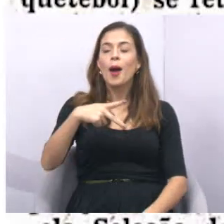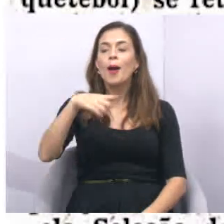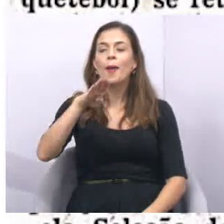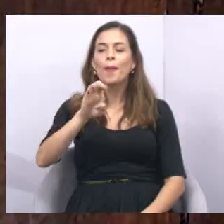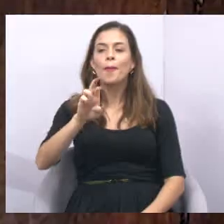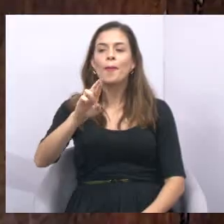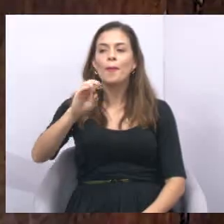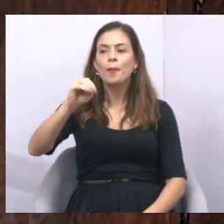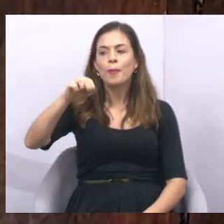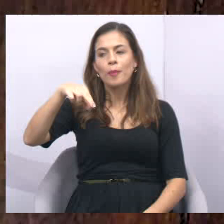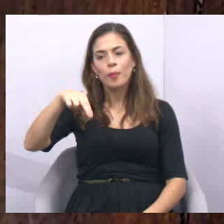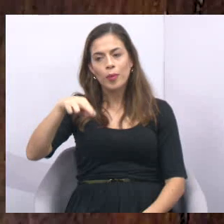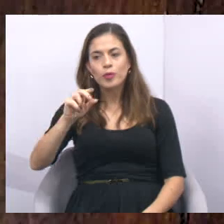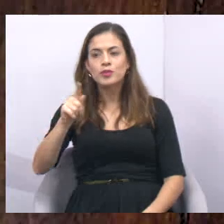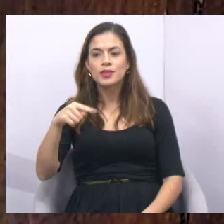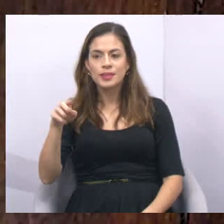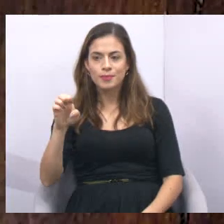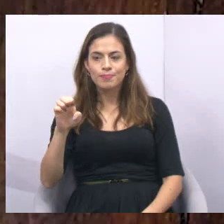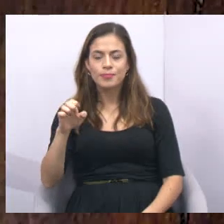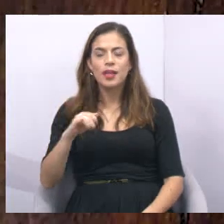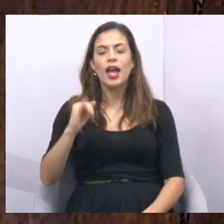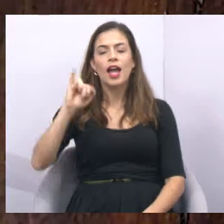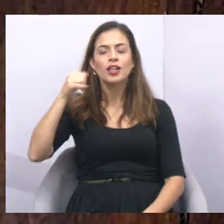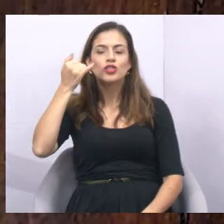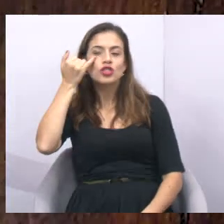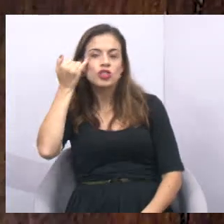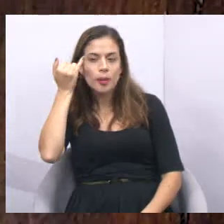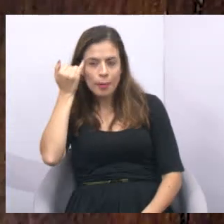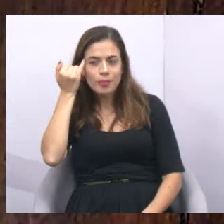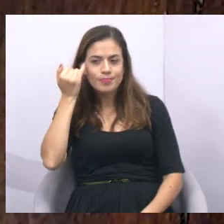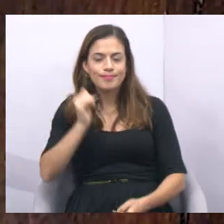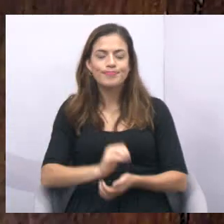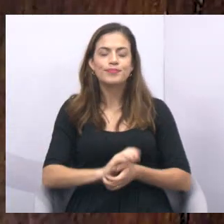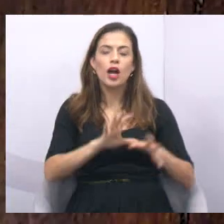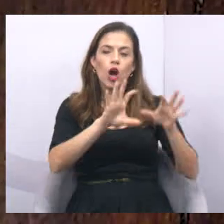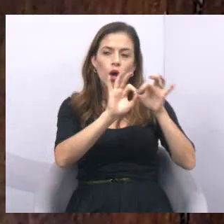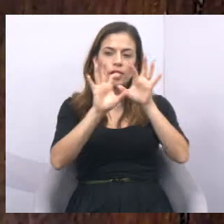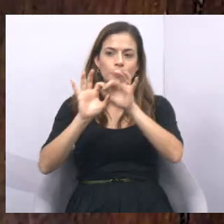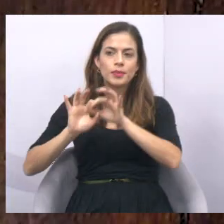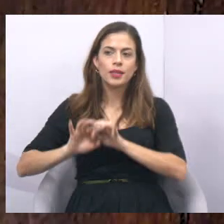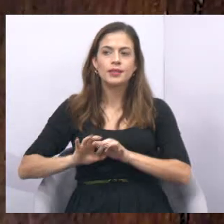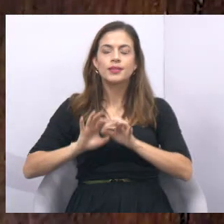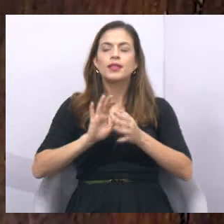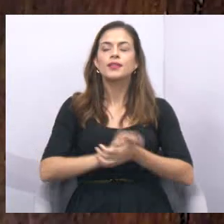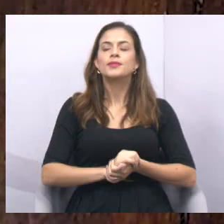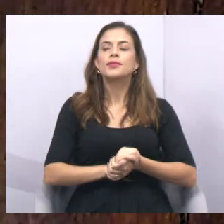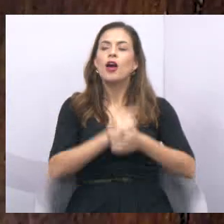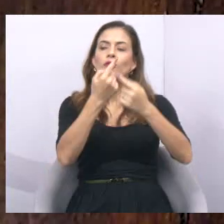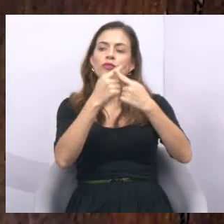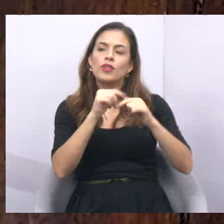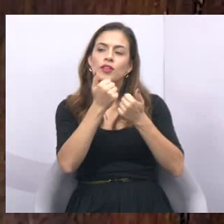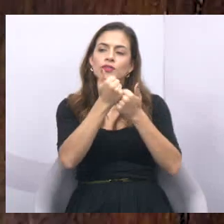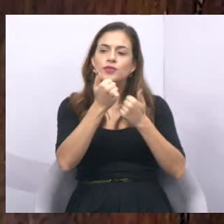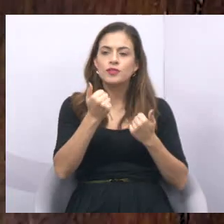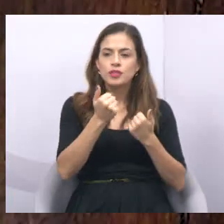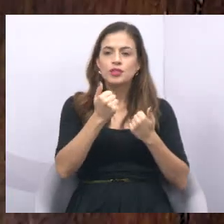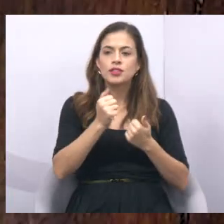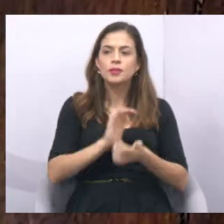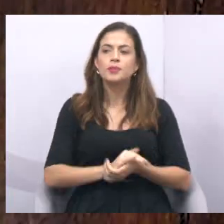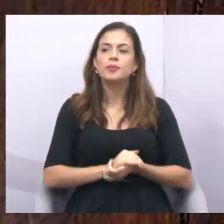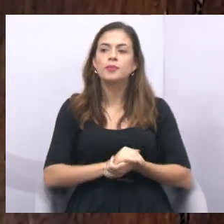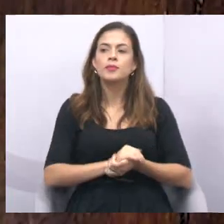Tóquio, o vice-campeonato do Sul-Americano de 66 e o vice-mundial em 70.